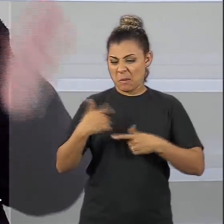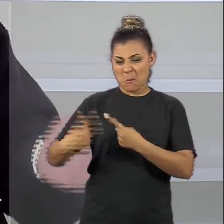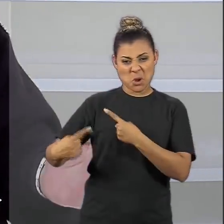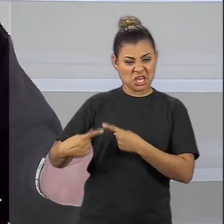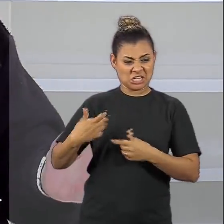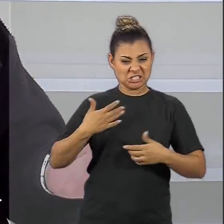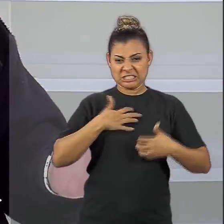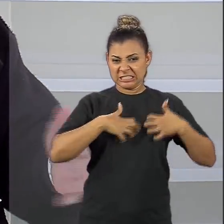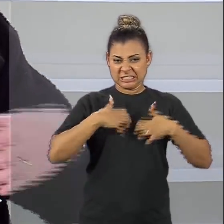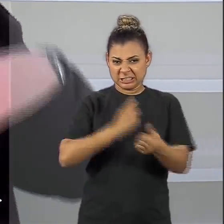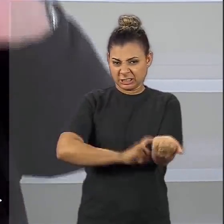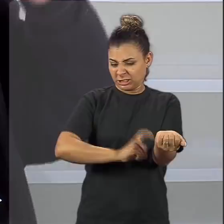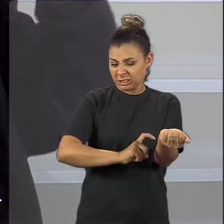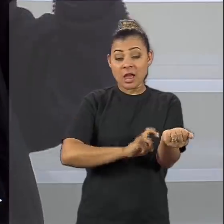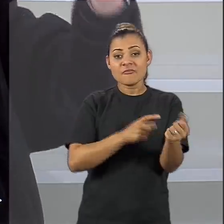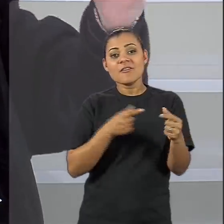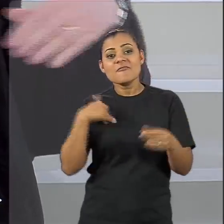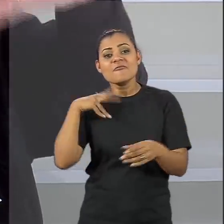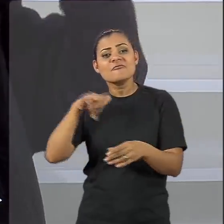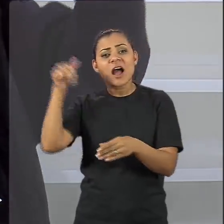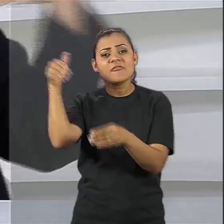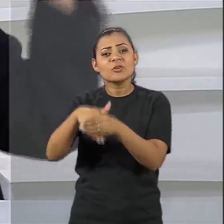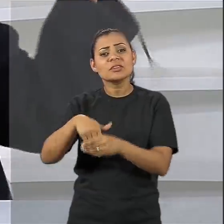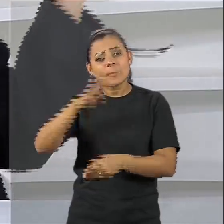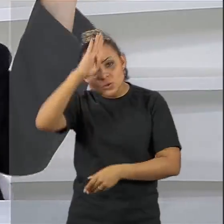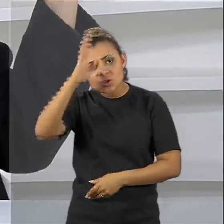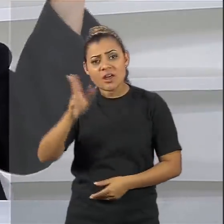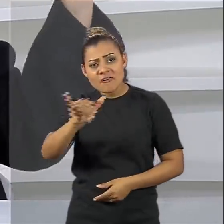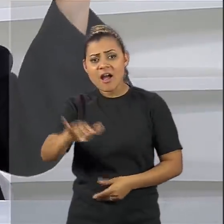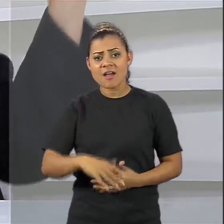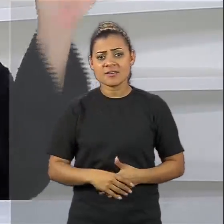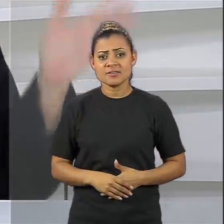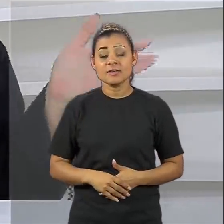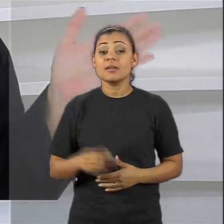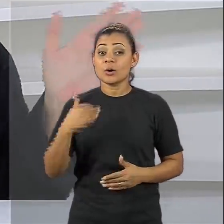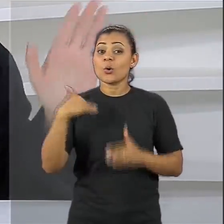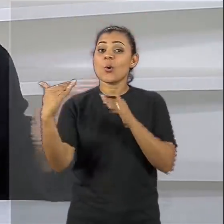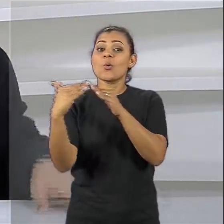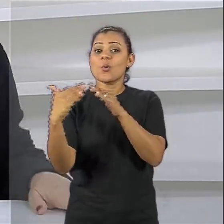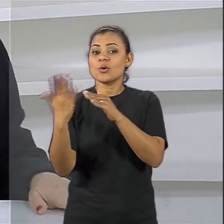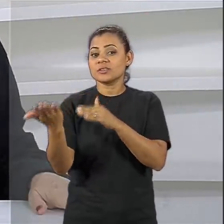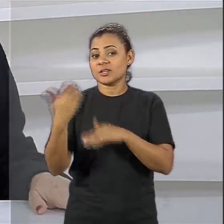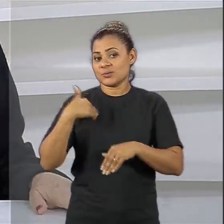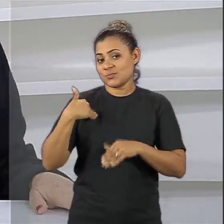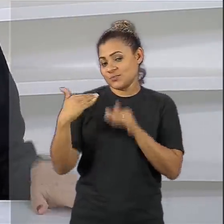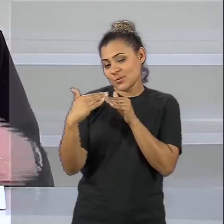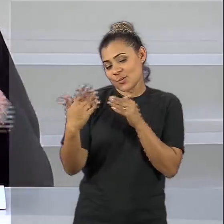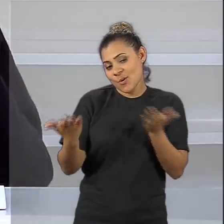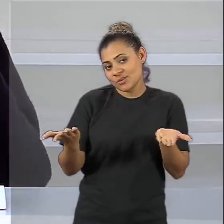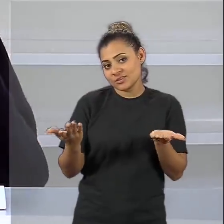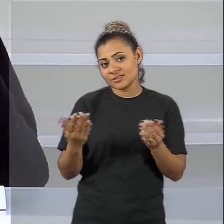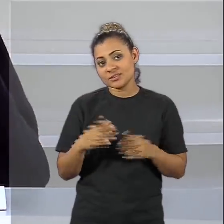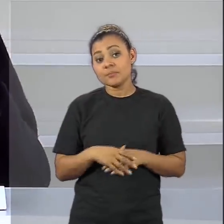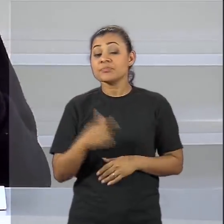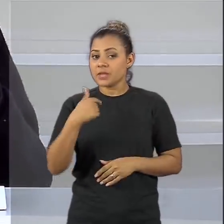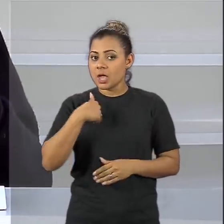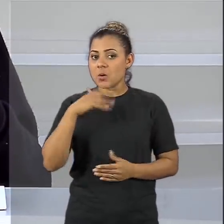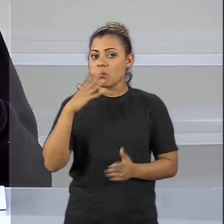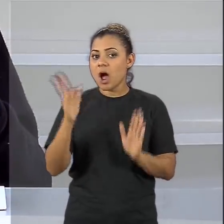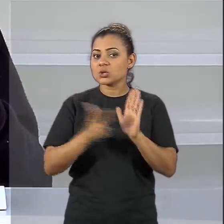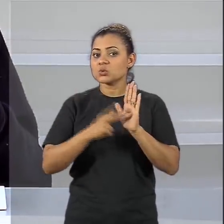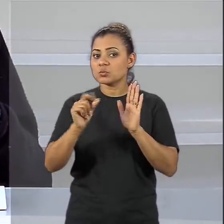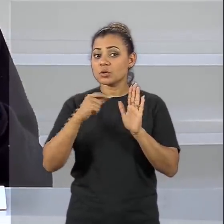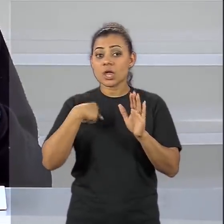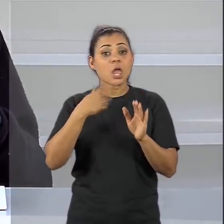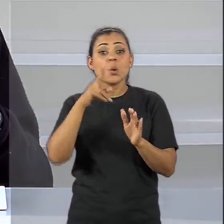Vila Militar não vai descer, como a gente dizia antigamente. Então você está concordando comigo, Rosa. Estou concordando com você. Eu confesso que eu tenho uma falha grave, que eu não li a